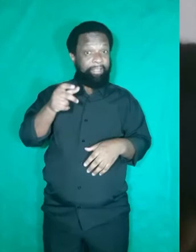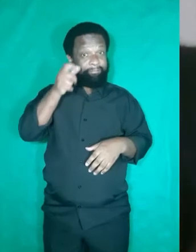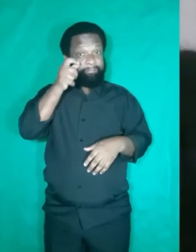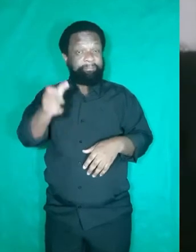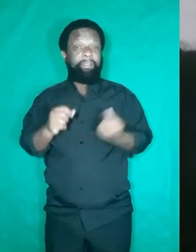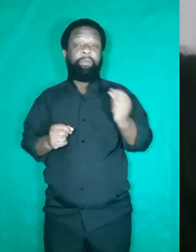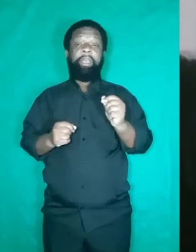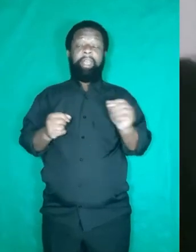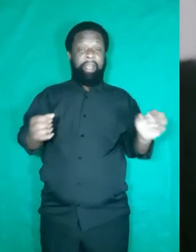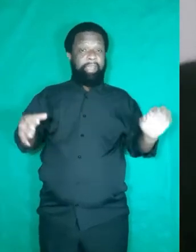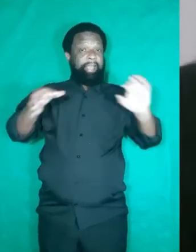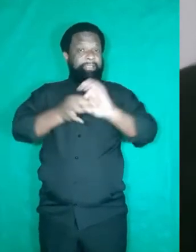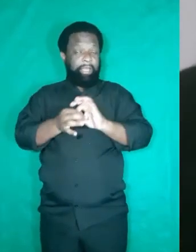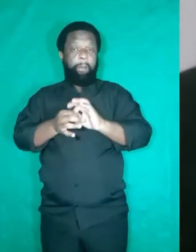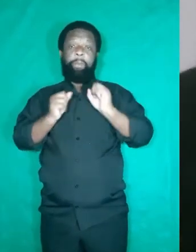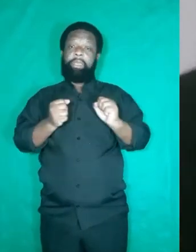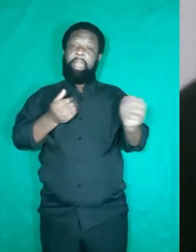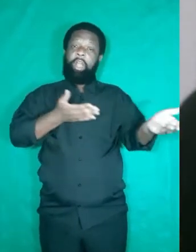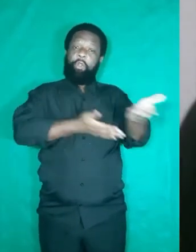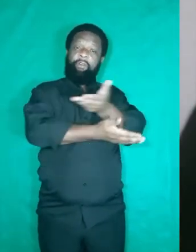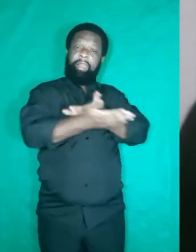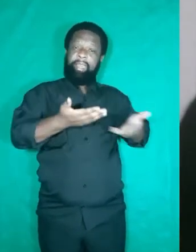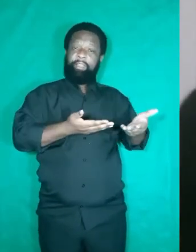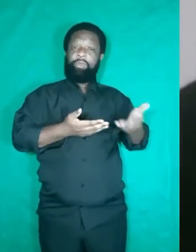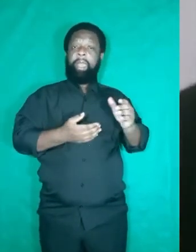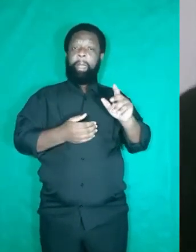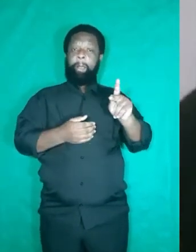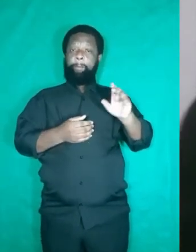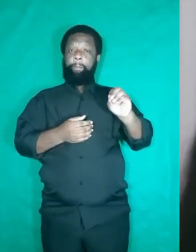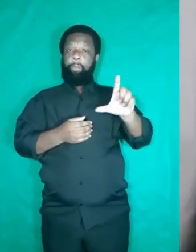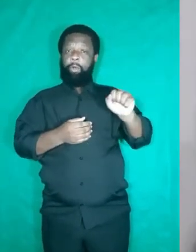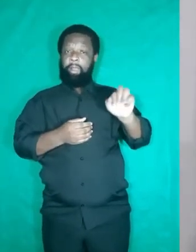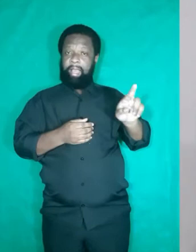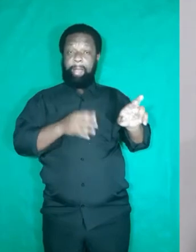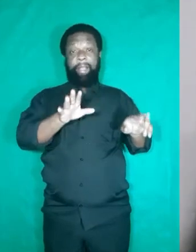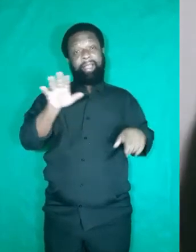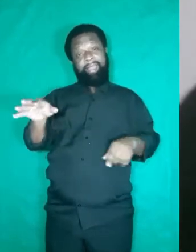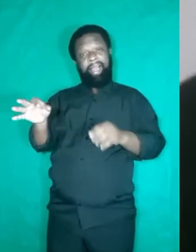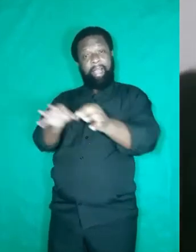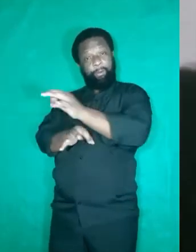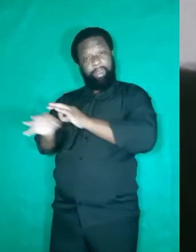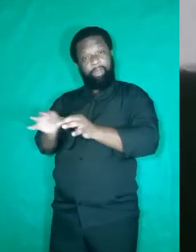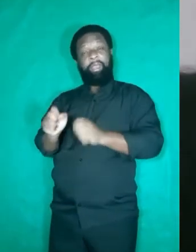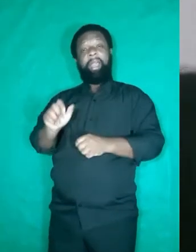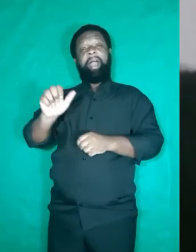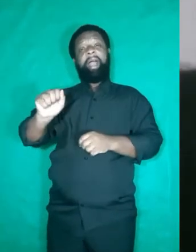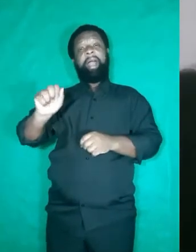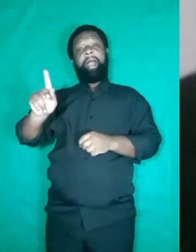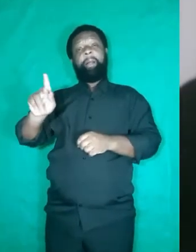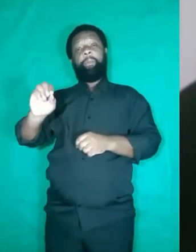vemos que a ligação ela pode ser covalente polar, mas a molécula pode ser apolar.